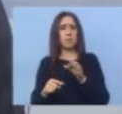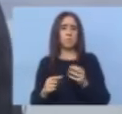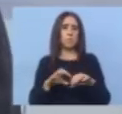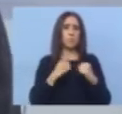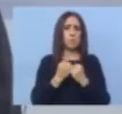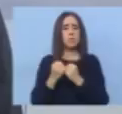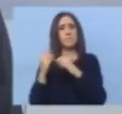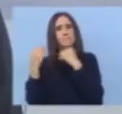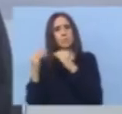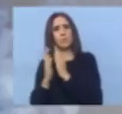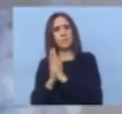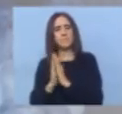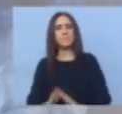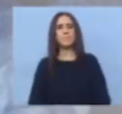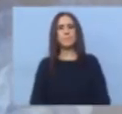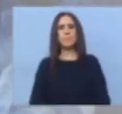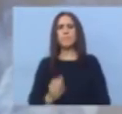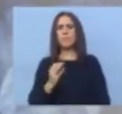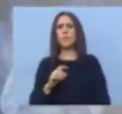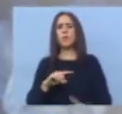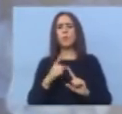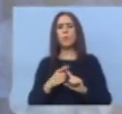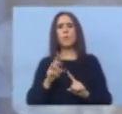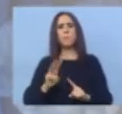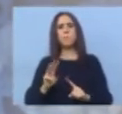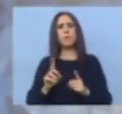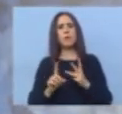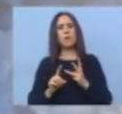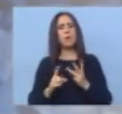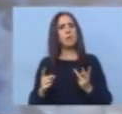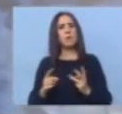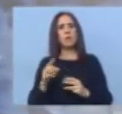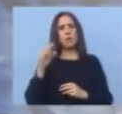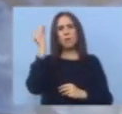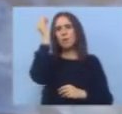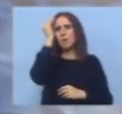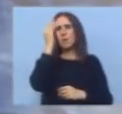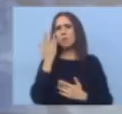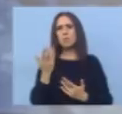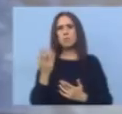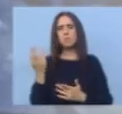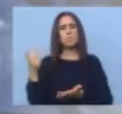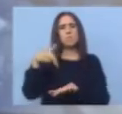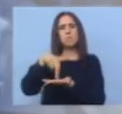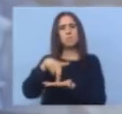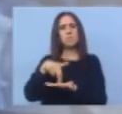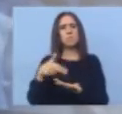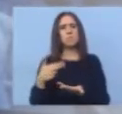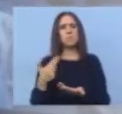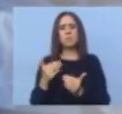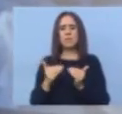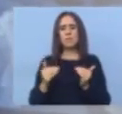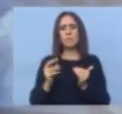e pastoral. O terceiro ano, numa localidade, o envio, qual é o objetivo dessa terceira